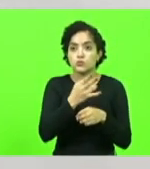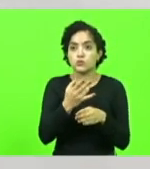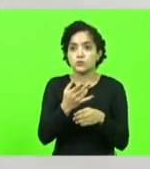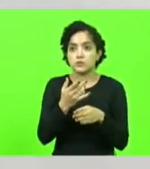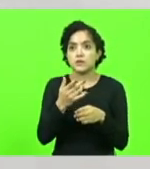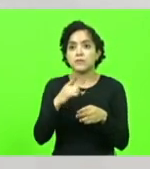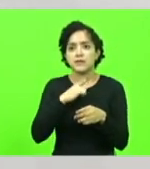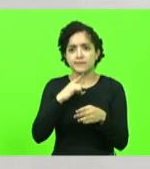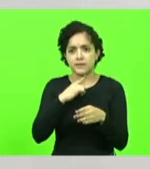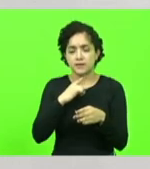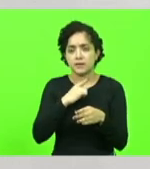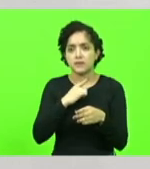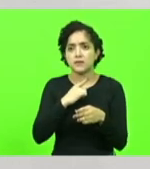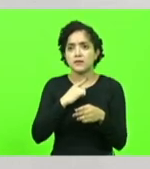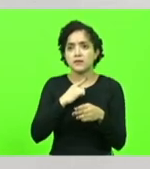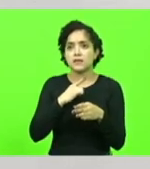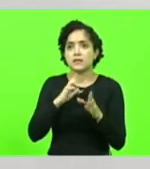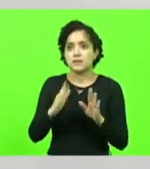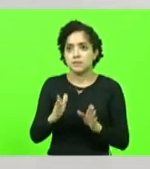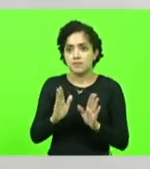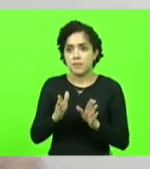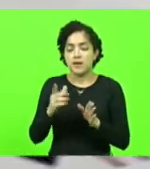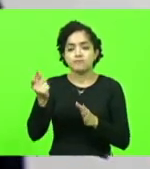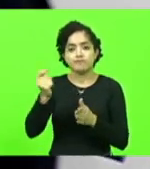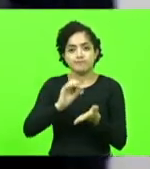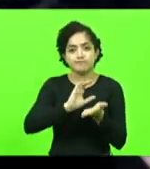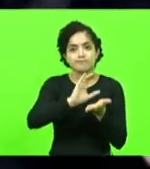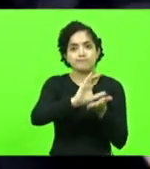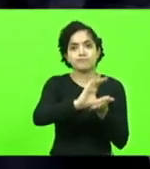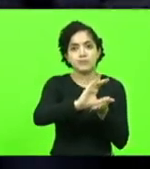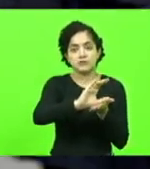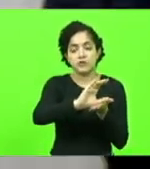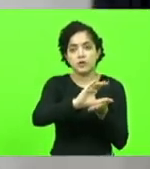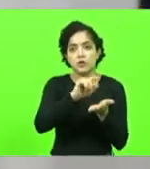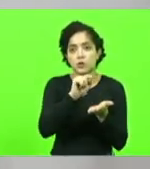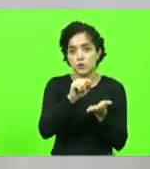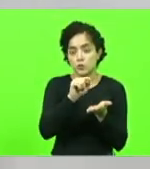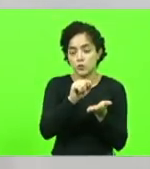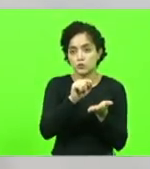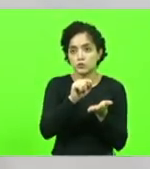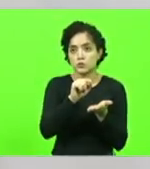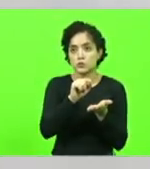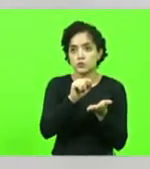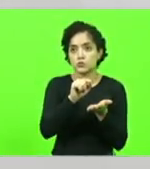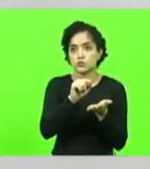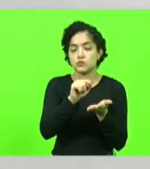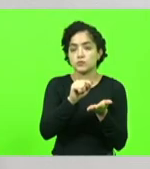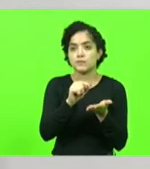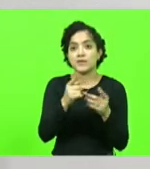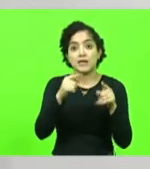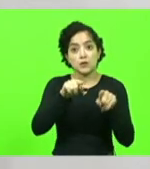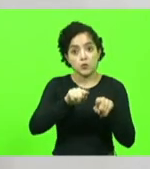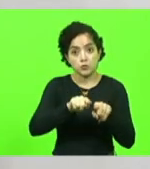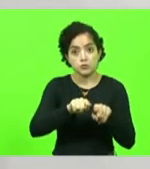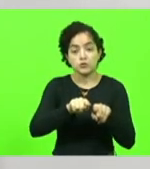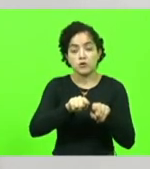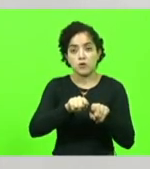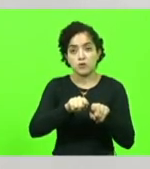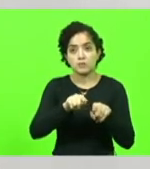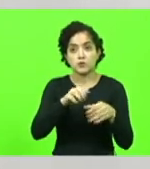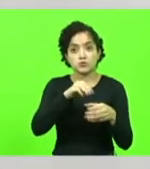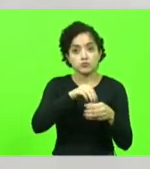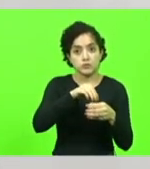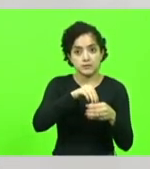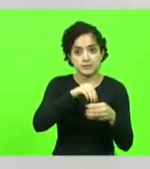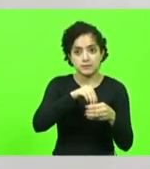que a gente pode estar passando recurso para os consórcios intermunicipais de municípios.